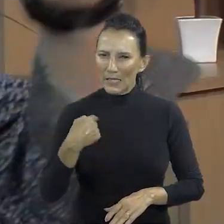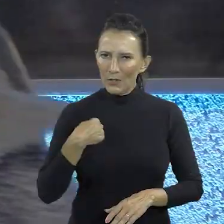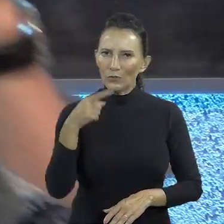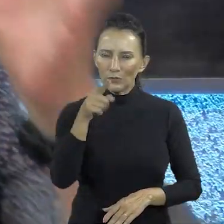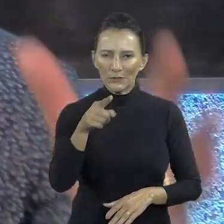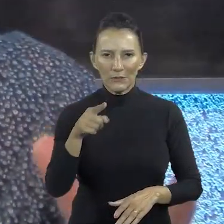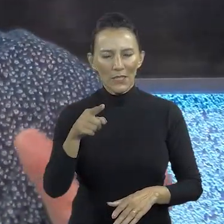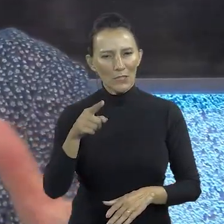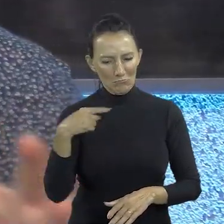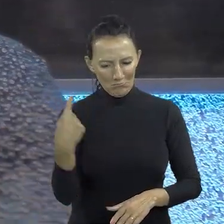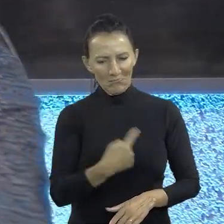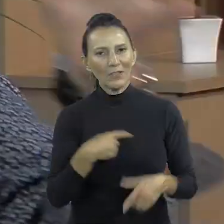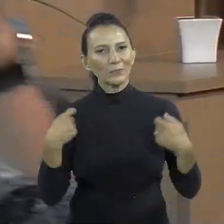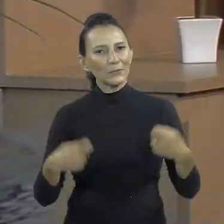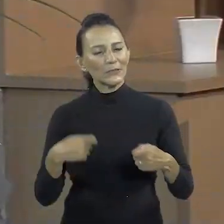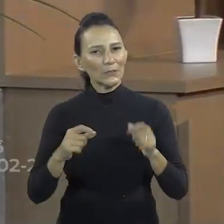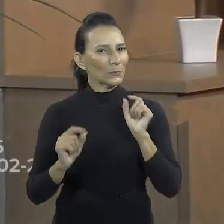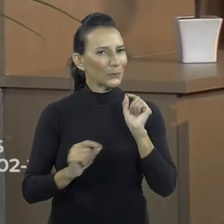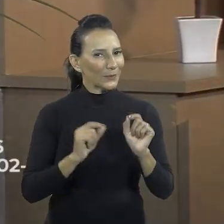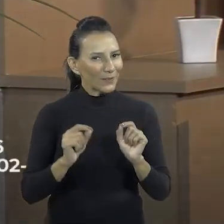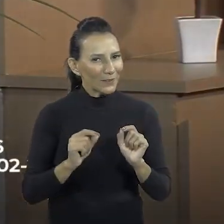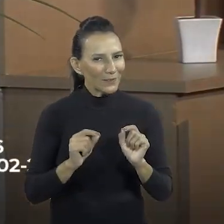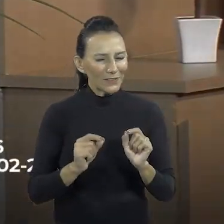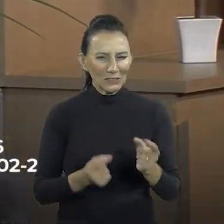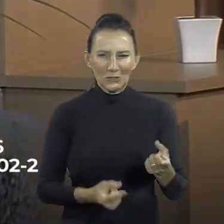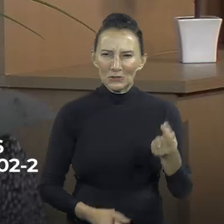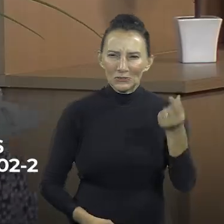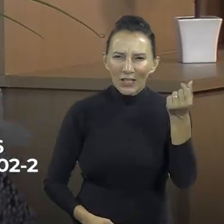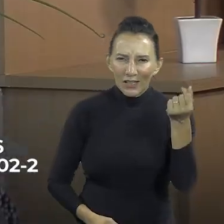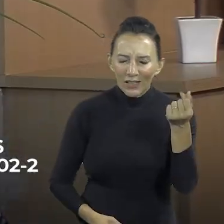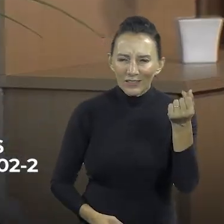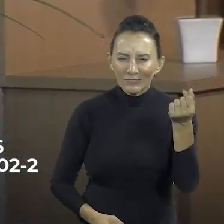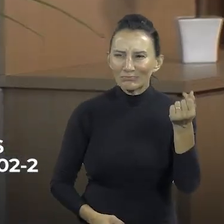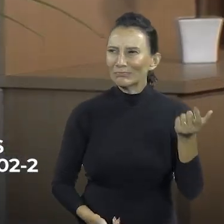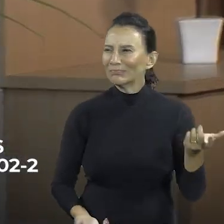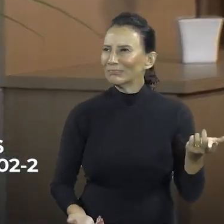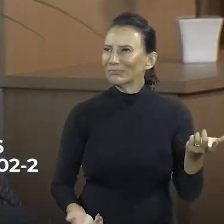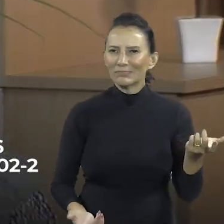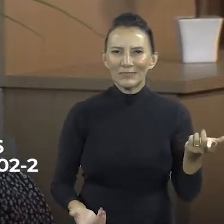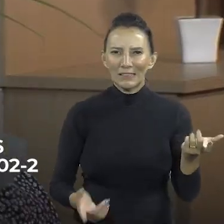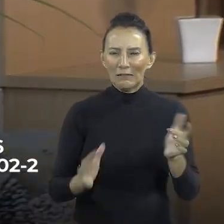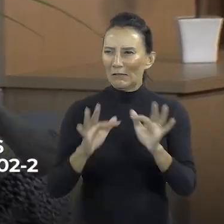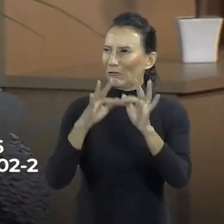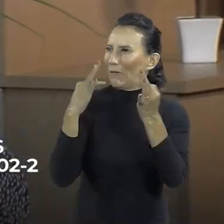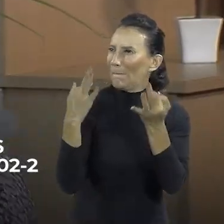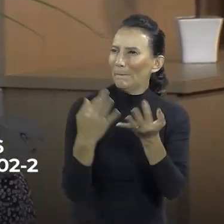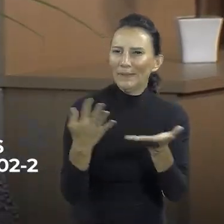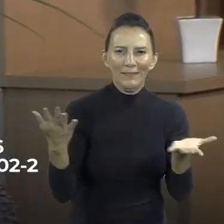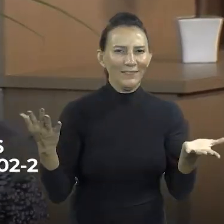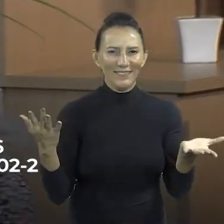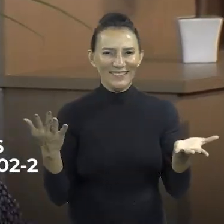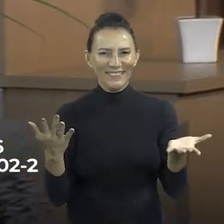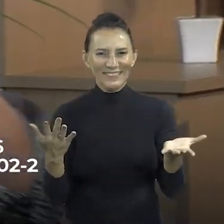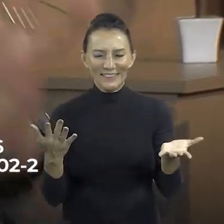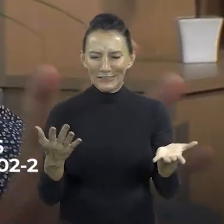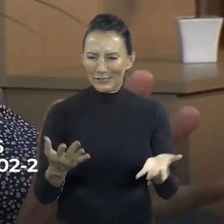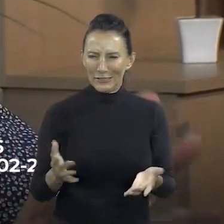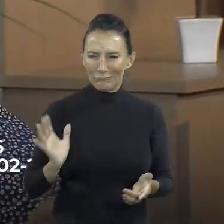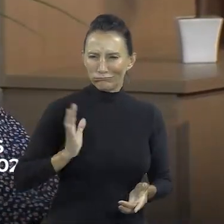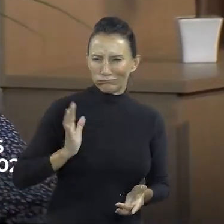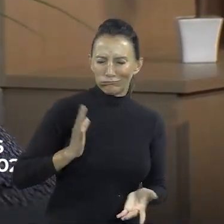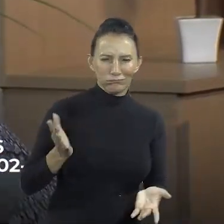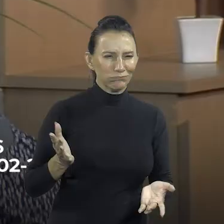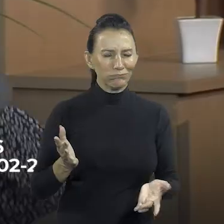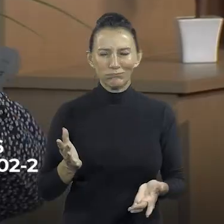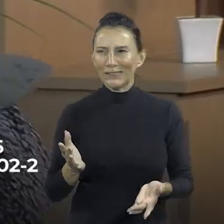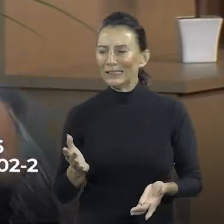preciso, o que nós precisamos, muito mais do que de dinheiro, muito mais do que uma família cheia de dinheiro,